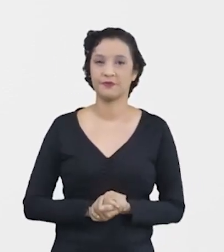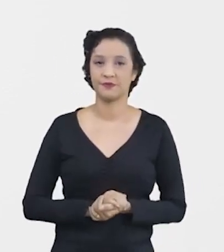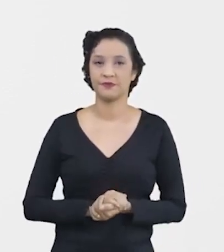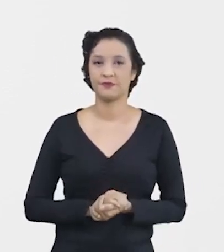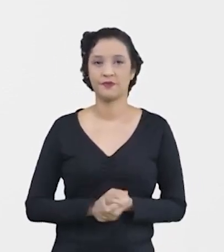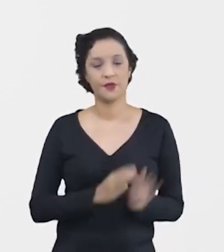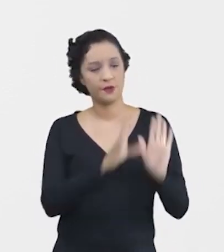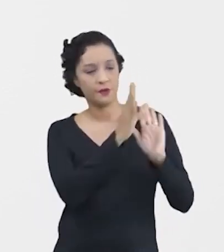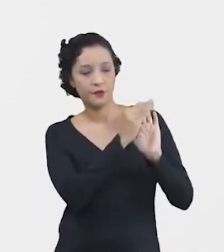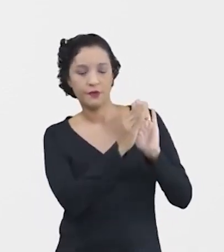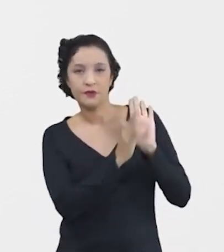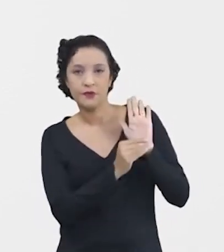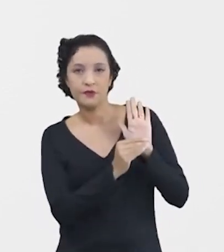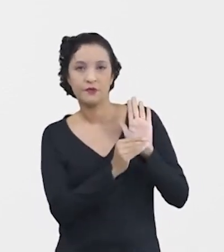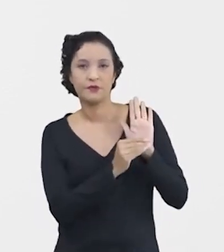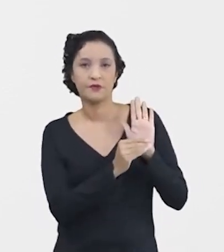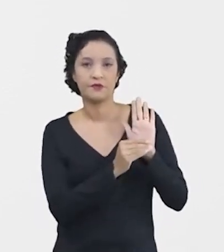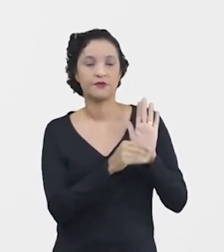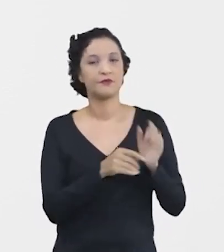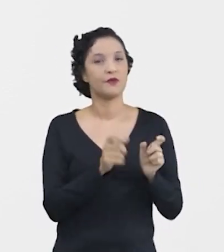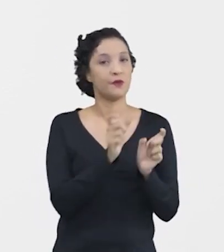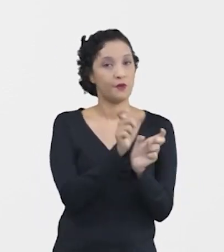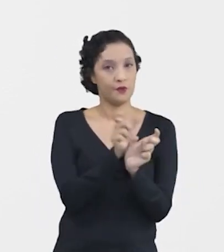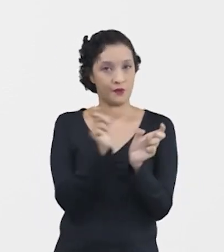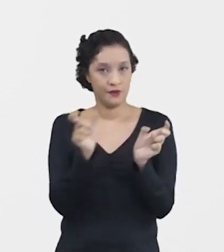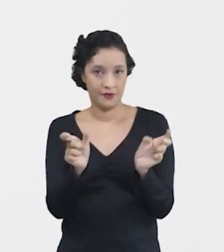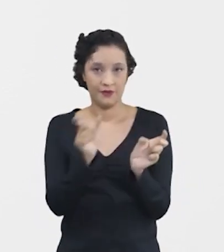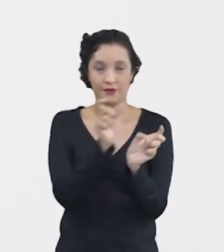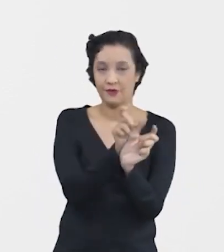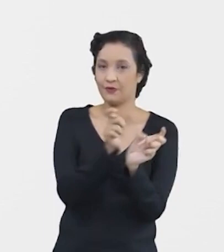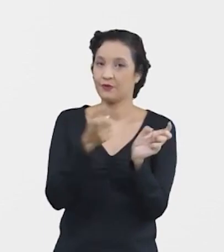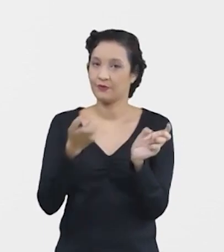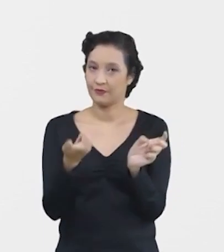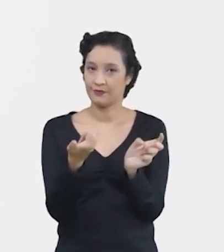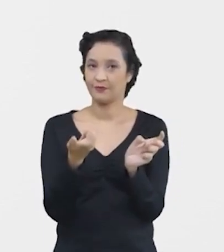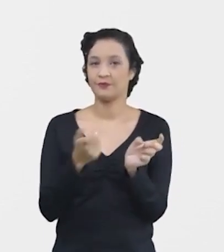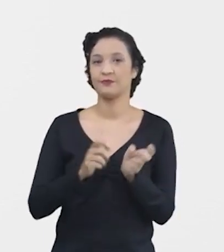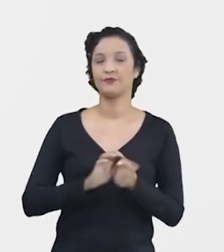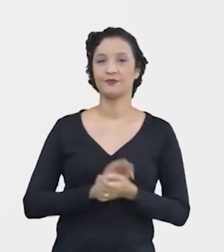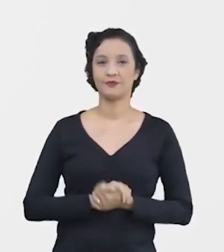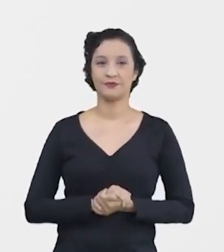O conteúdo, conotação e denotação.